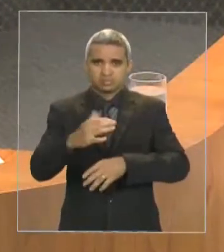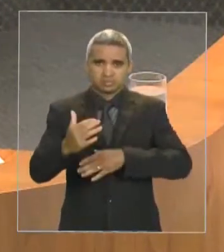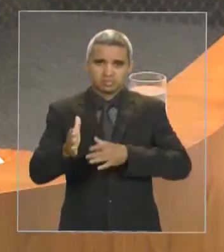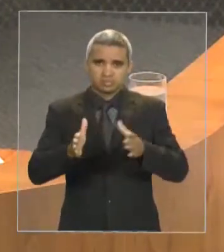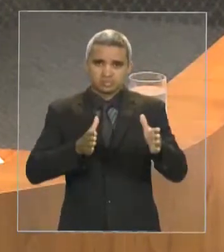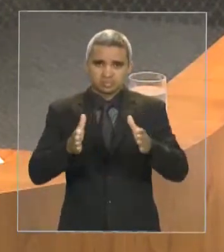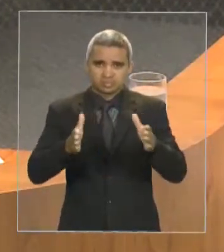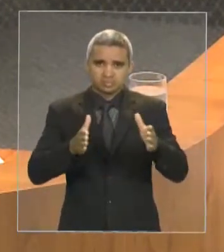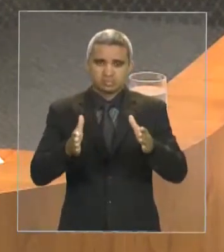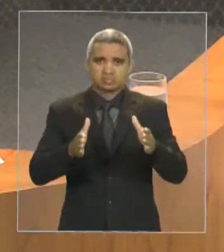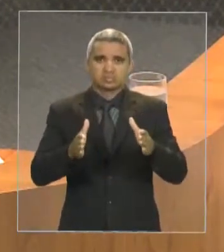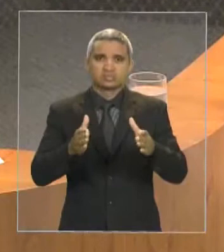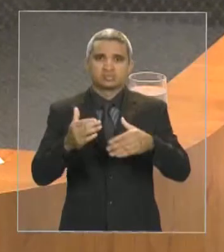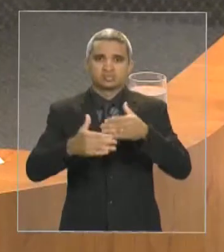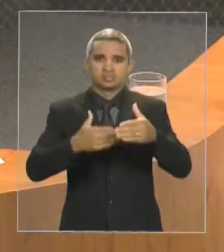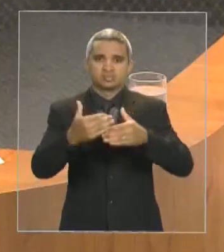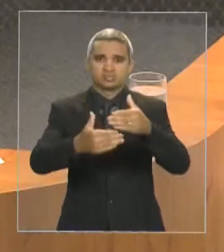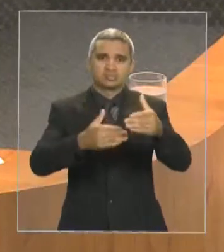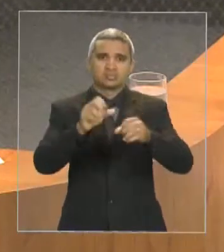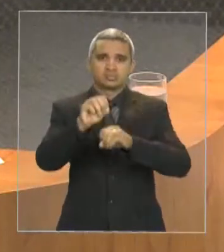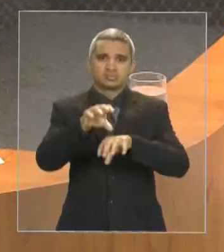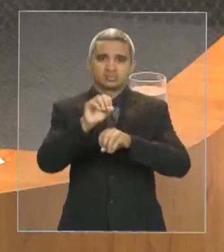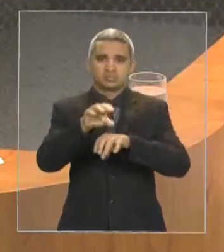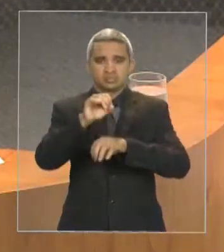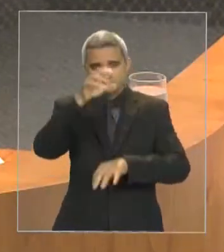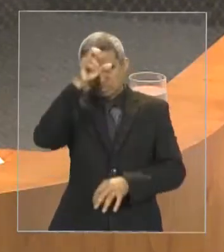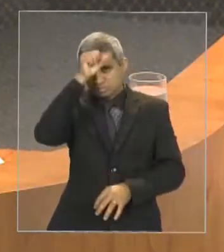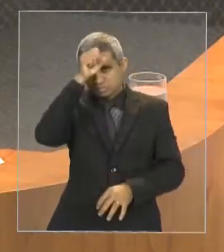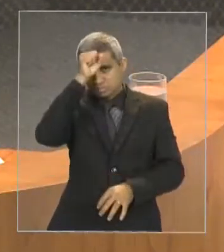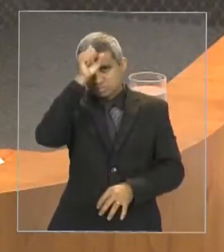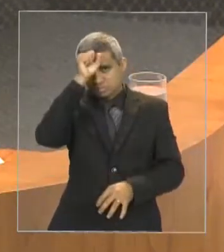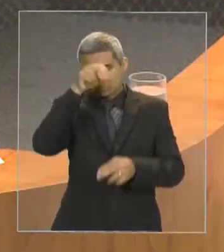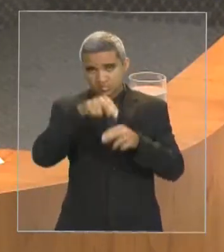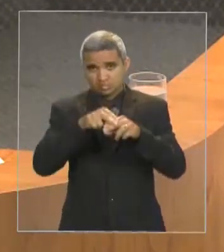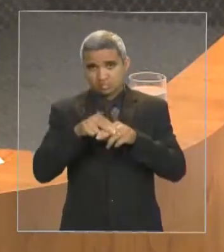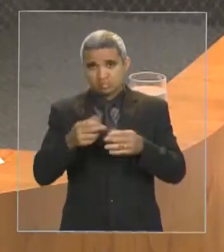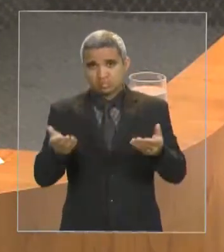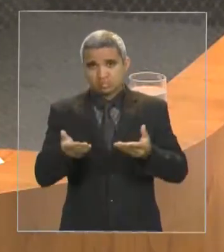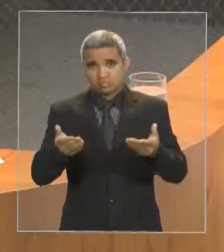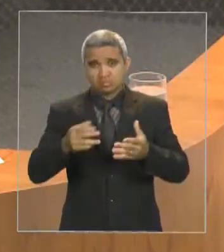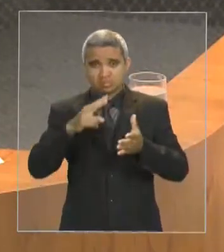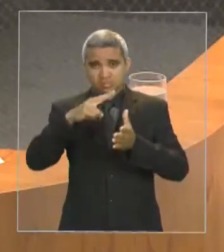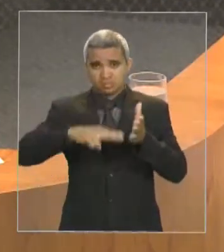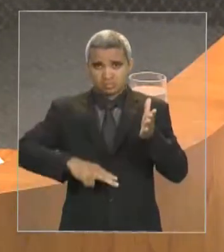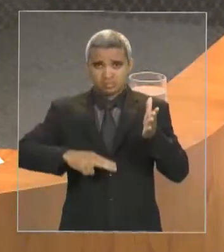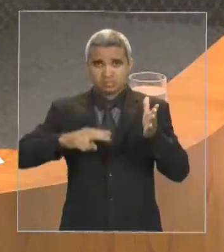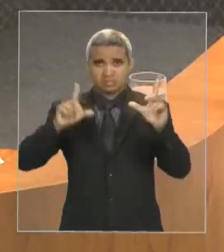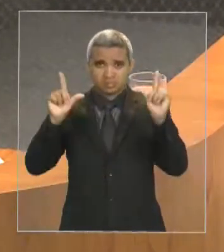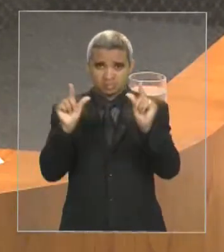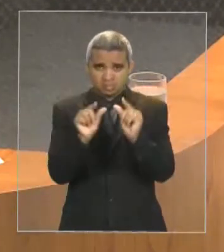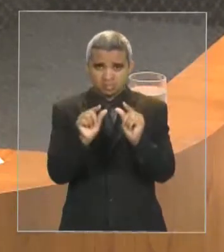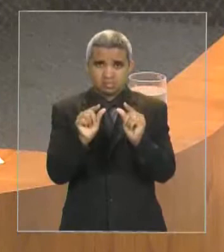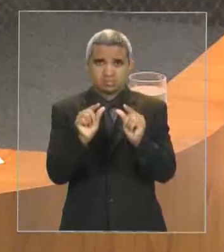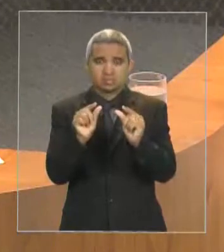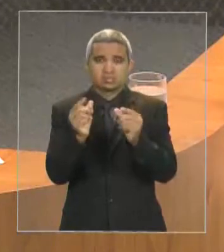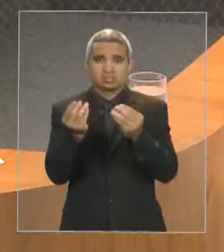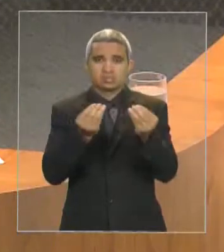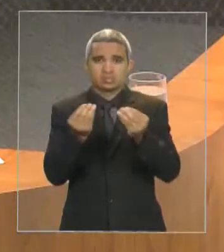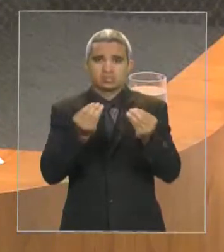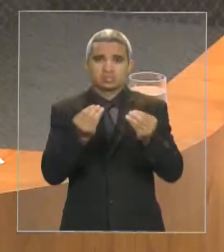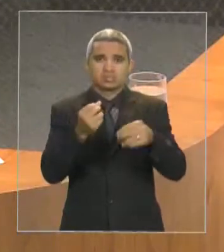aprendizagem. Então, vou apresentar um resumo do trabalho que vem sendo desenvolvido na educação entre os anos